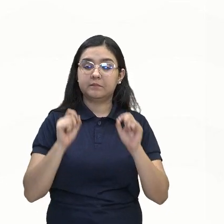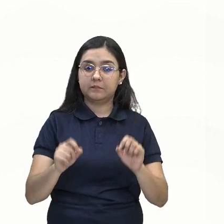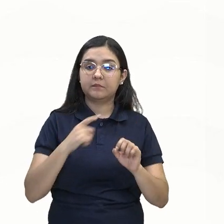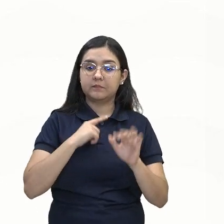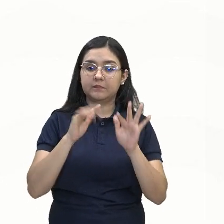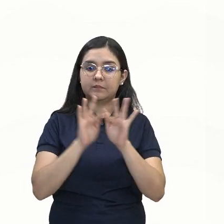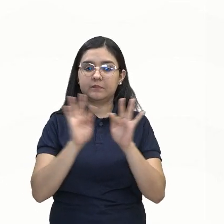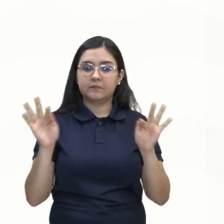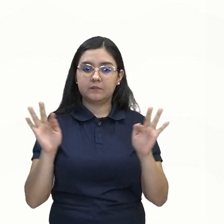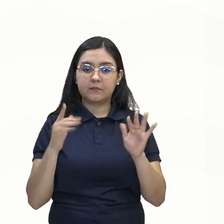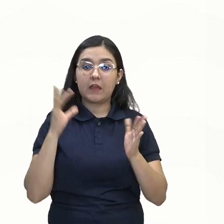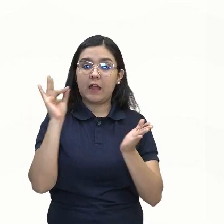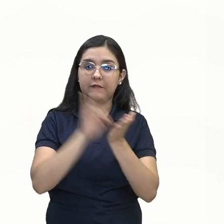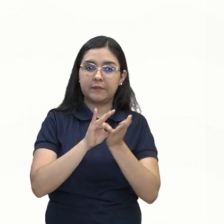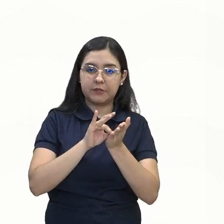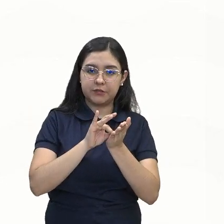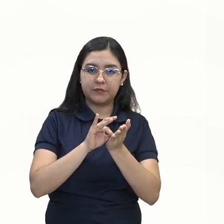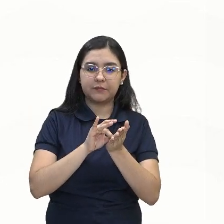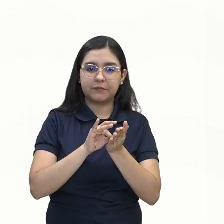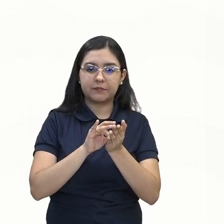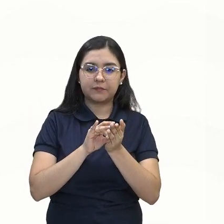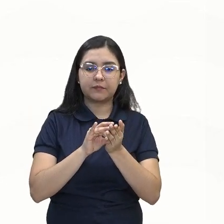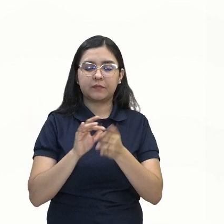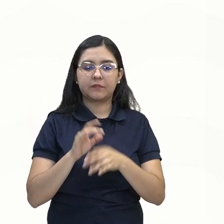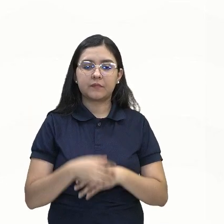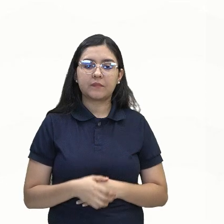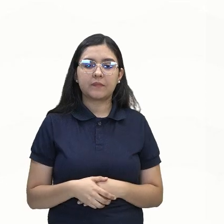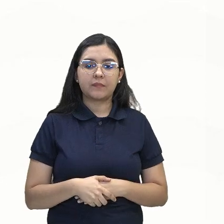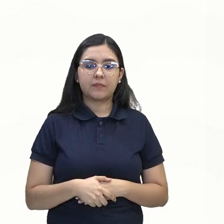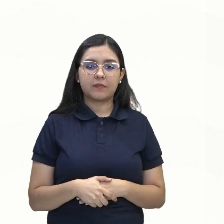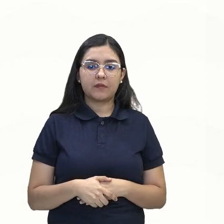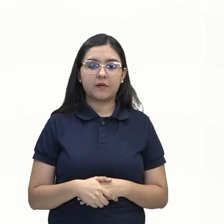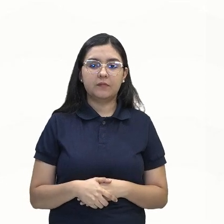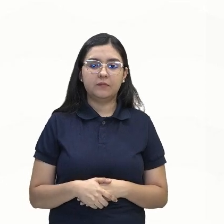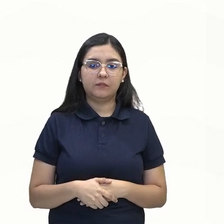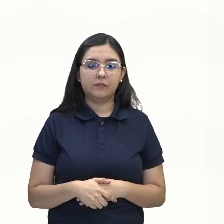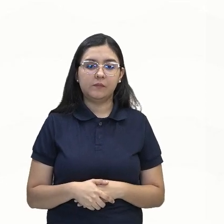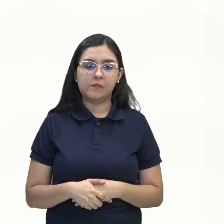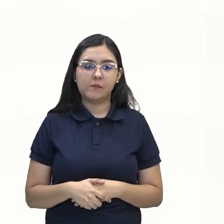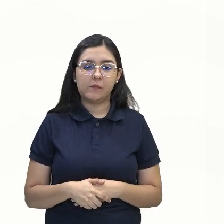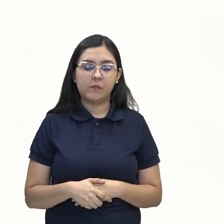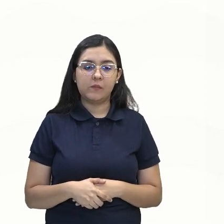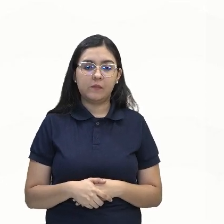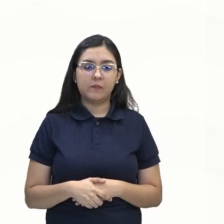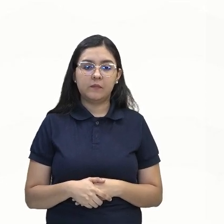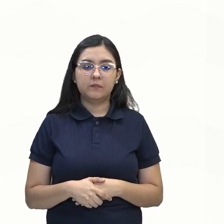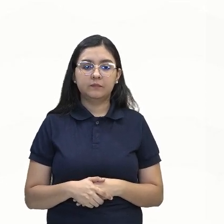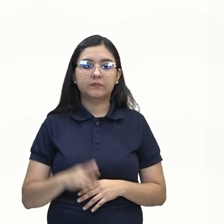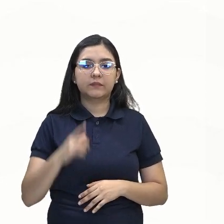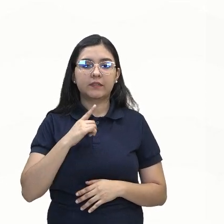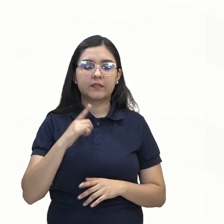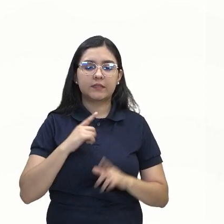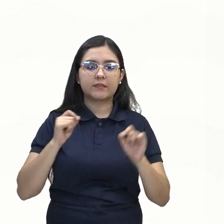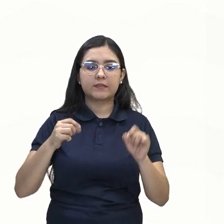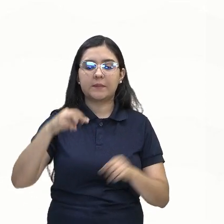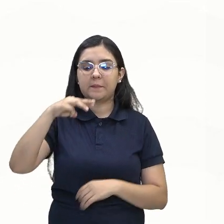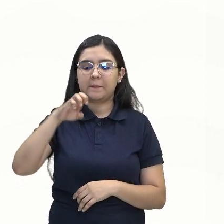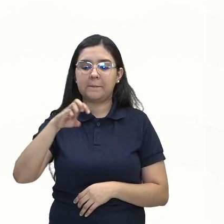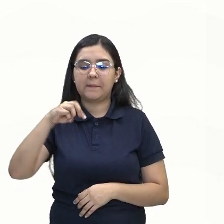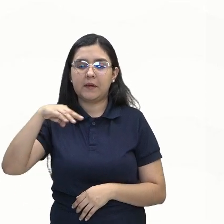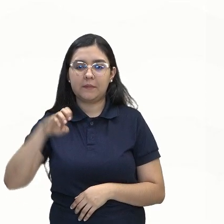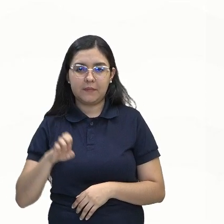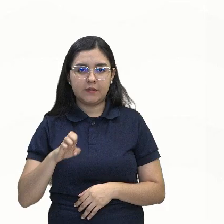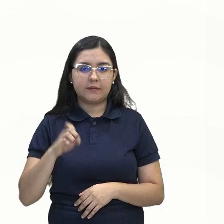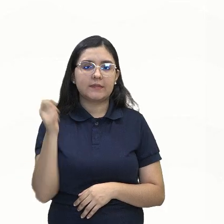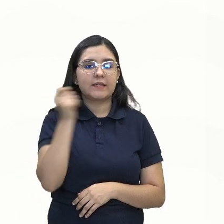frase afirmativa. This meme is hilarious. Esse meme é hilário, né? É engraçado. Não é?